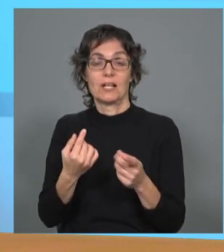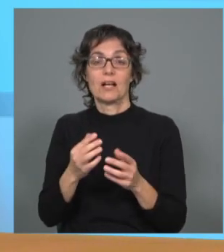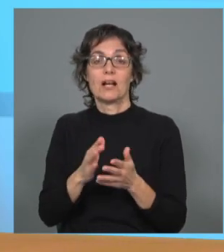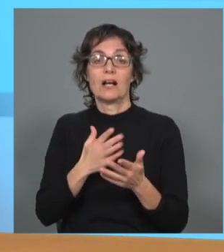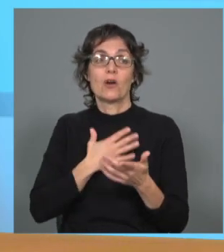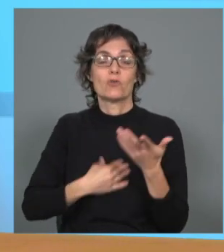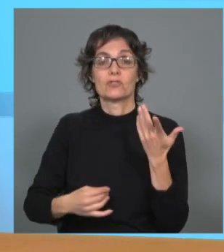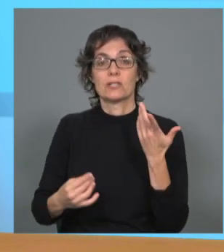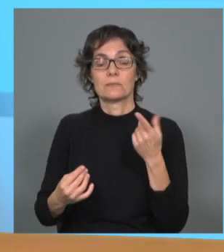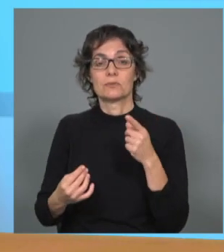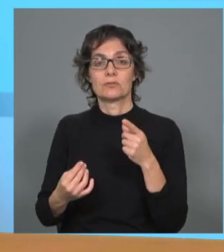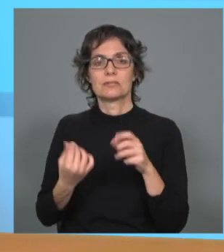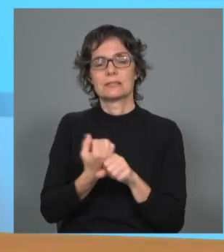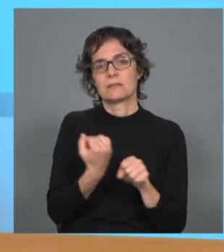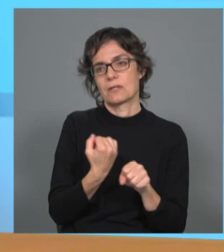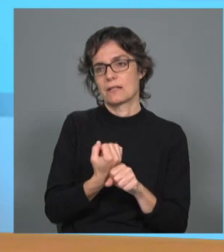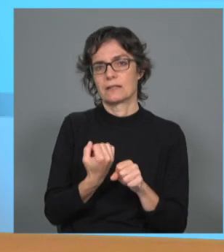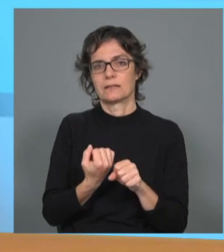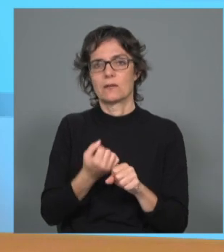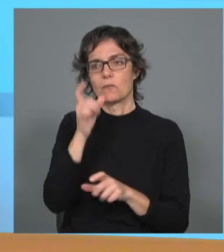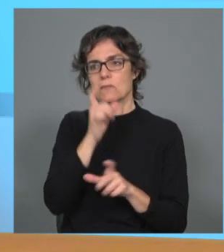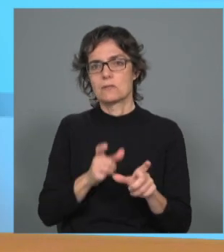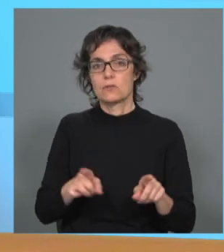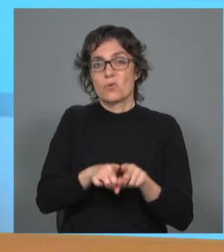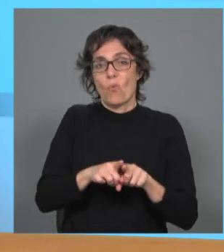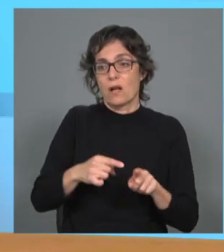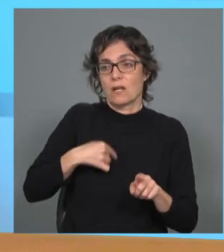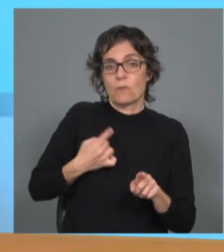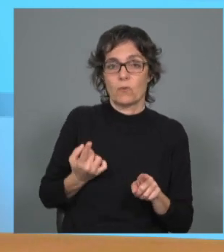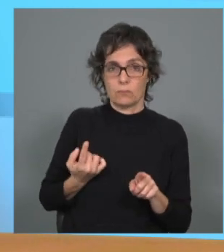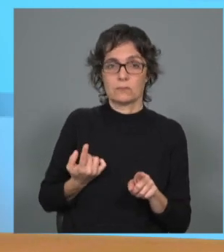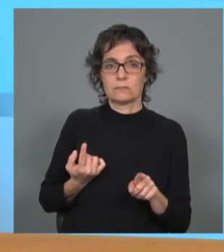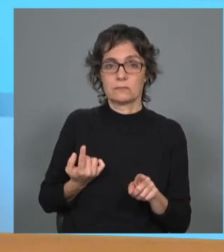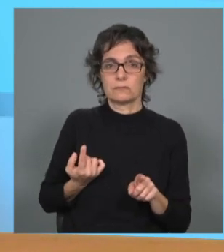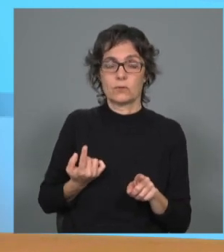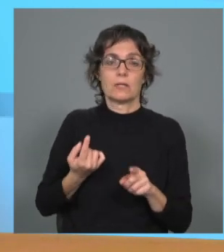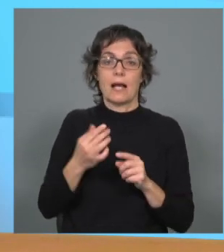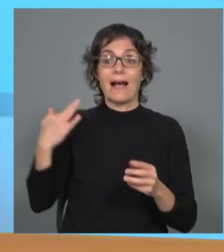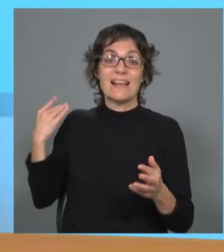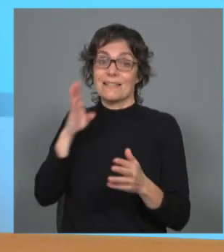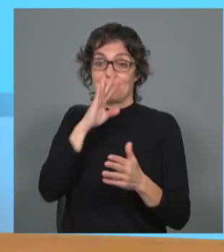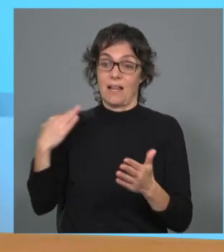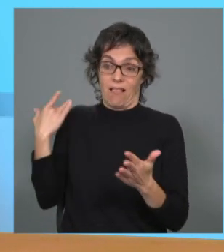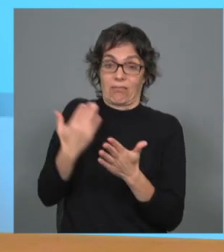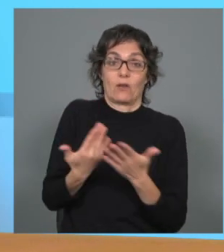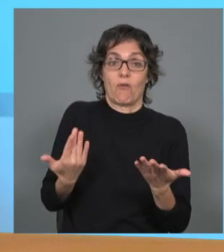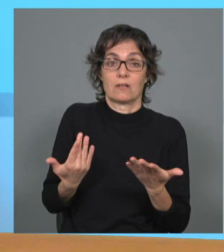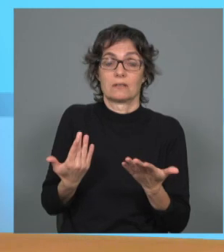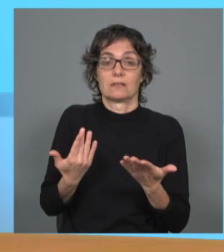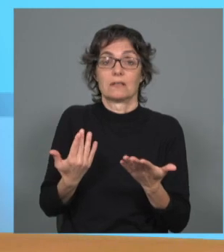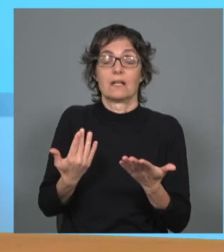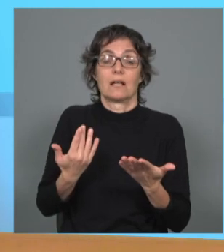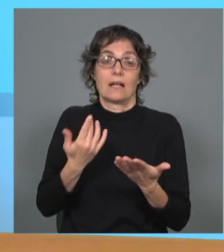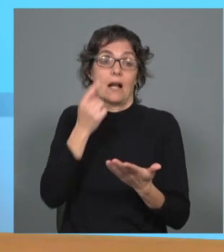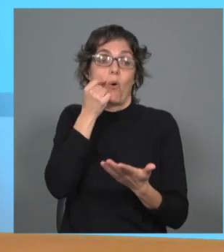estar com pessoas iguais a nós. E, portanto, é normal que a hierarquia da Igreja, sendo tipicamente